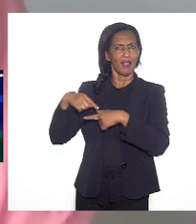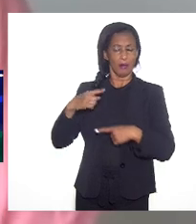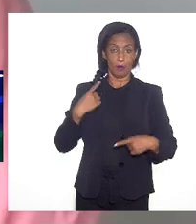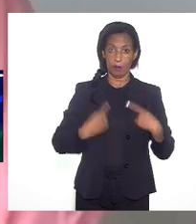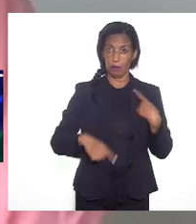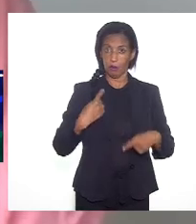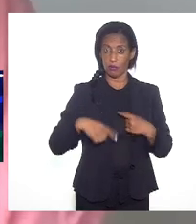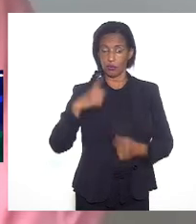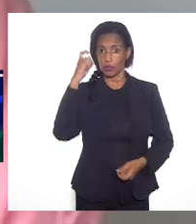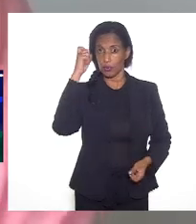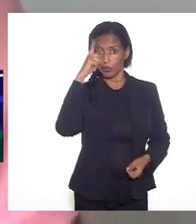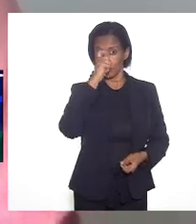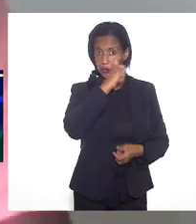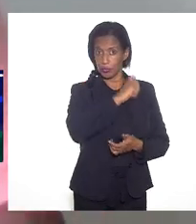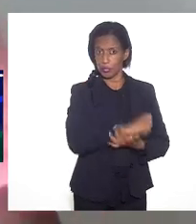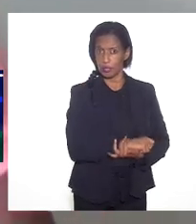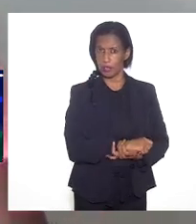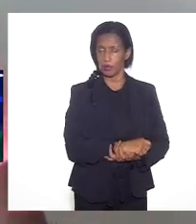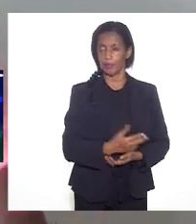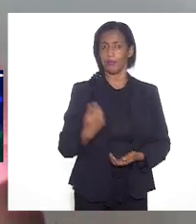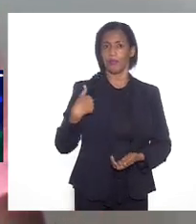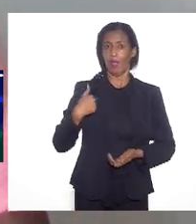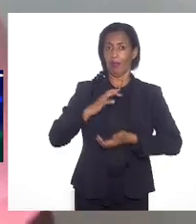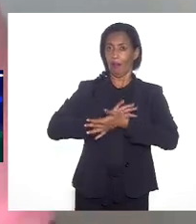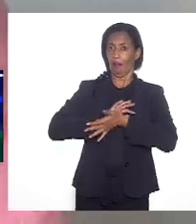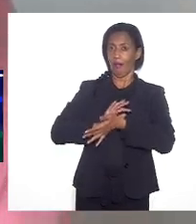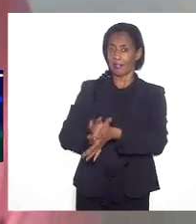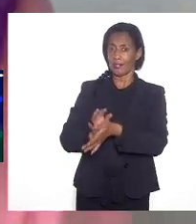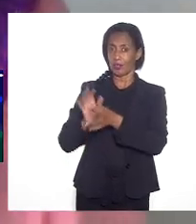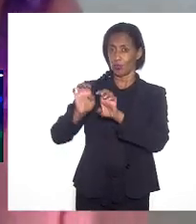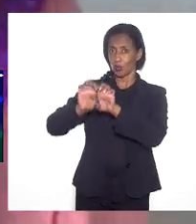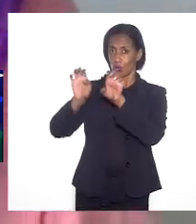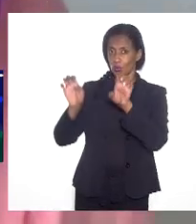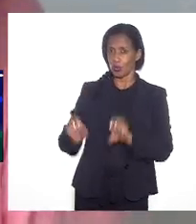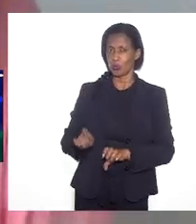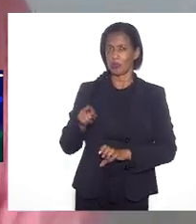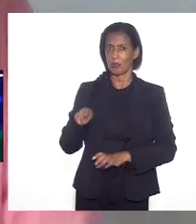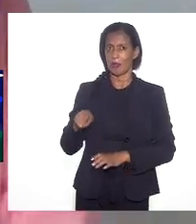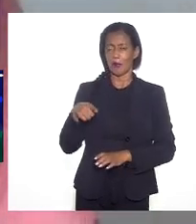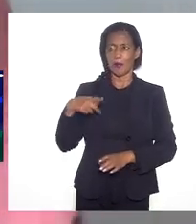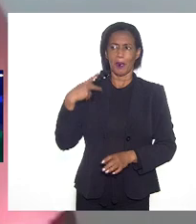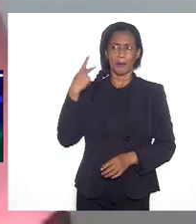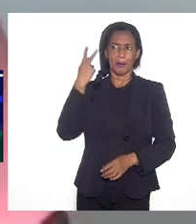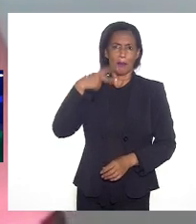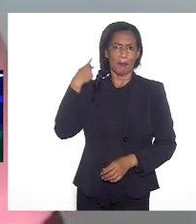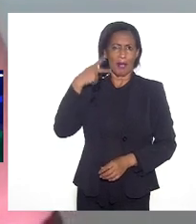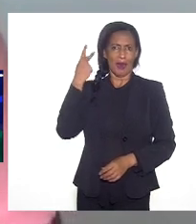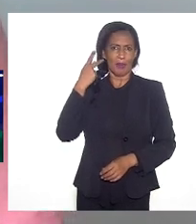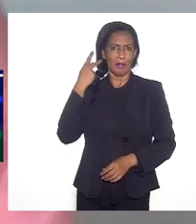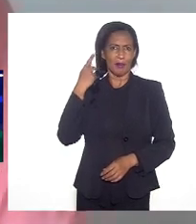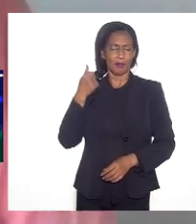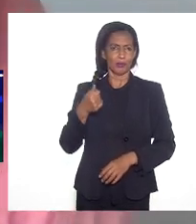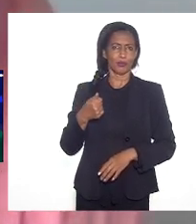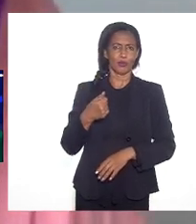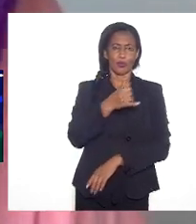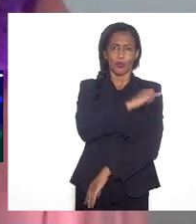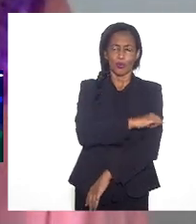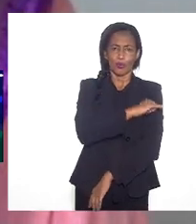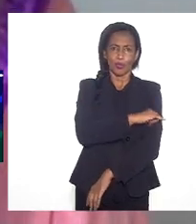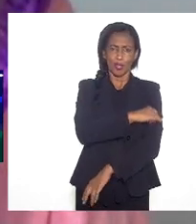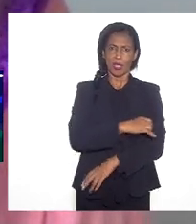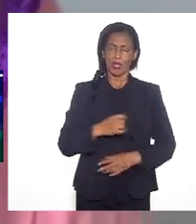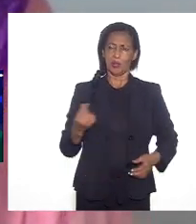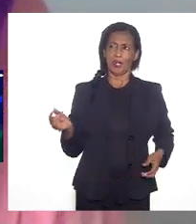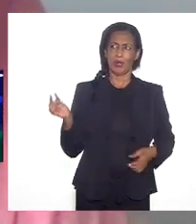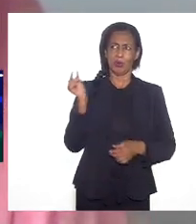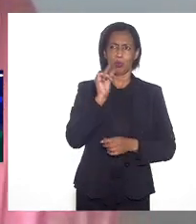muito difícil. O debate do racismo estrutural ainda era, para o Parlamento Fluminense, um debate um